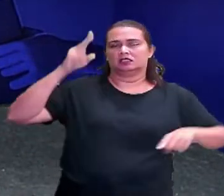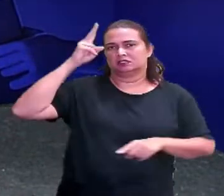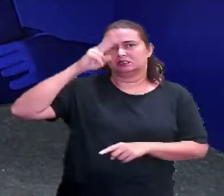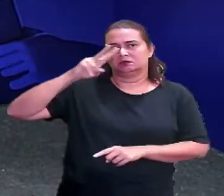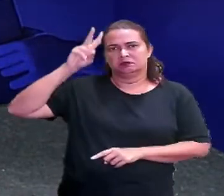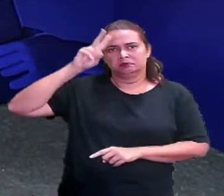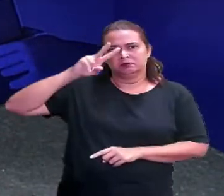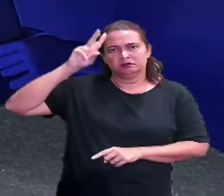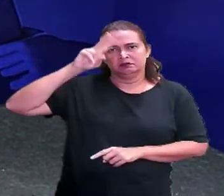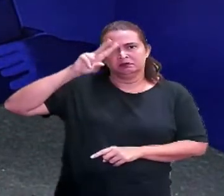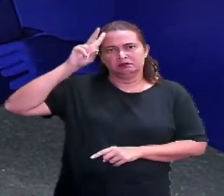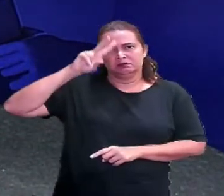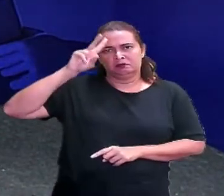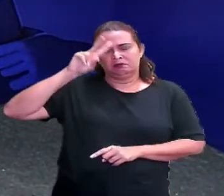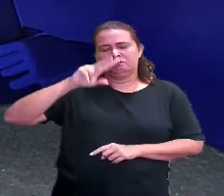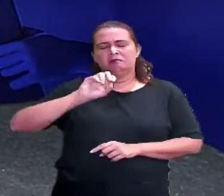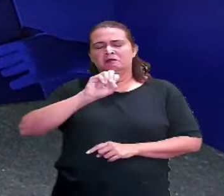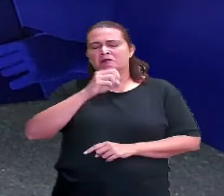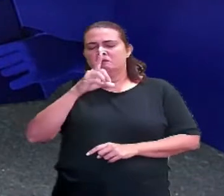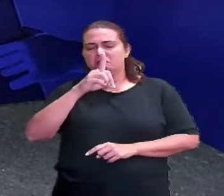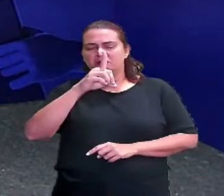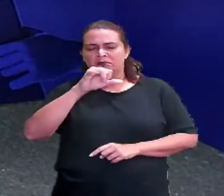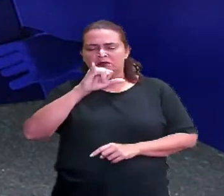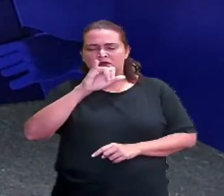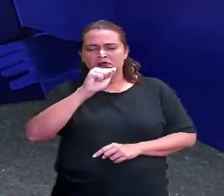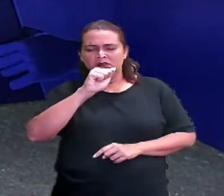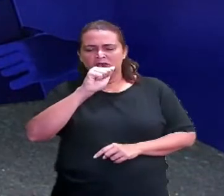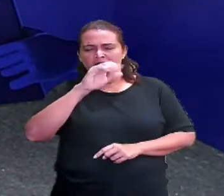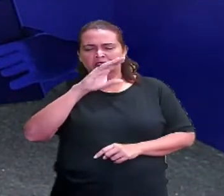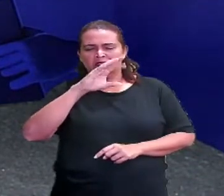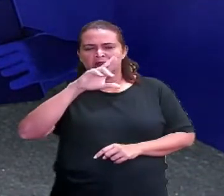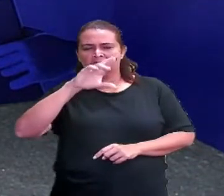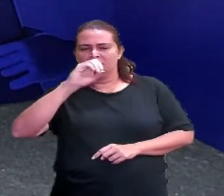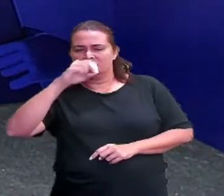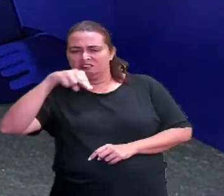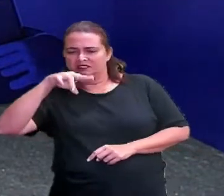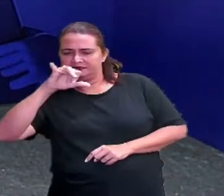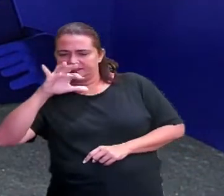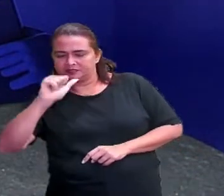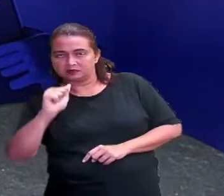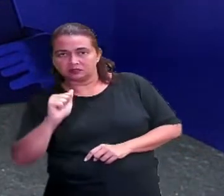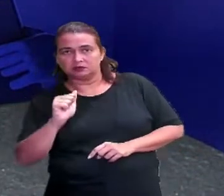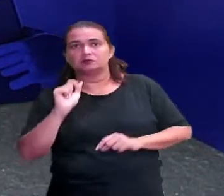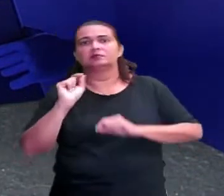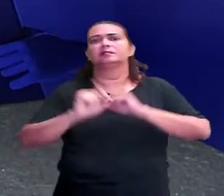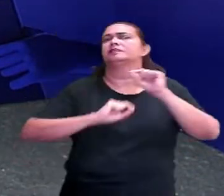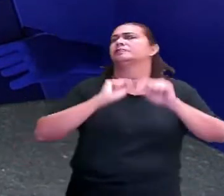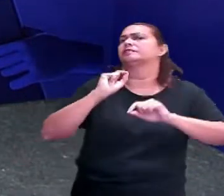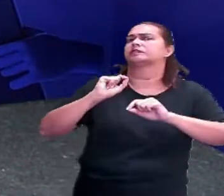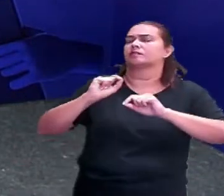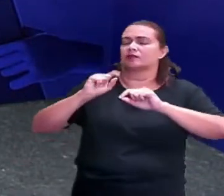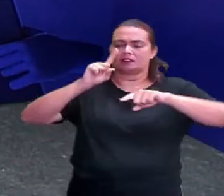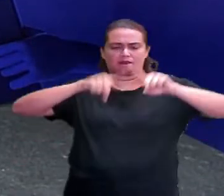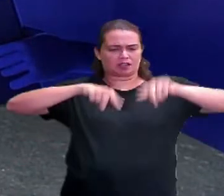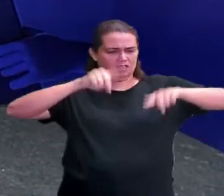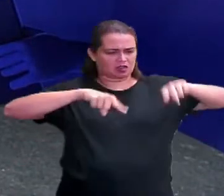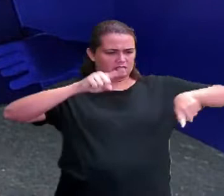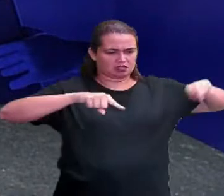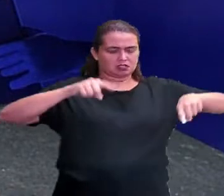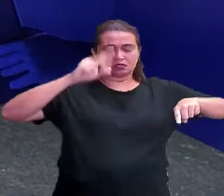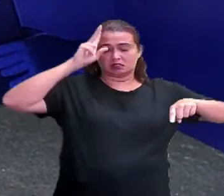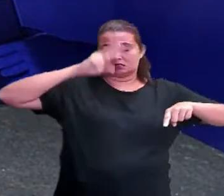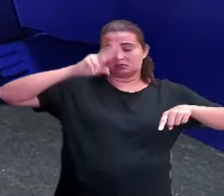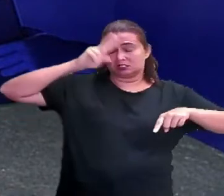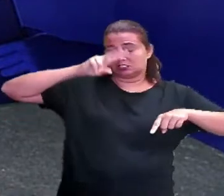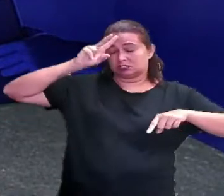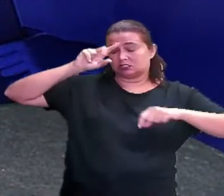variedade diacrônica. As variações históricas tratam das mudanças ocorridas na língua com o decorrer